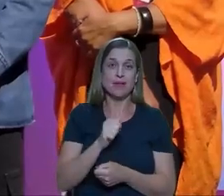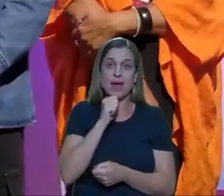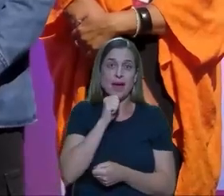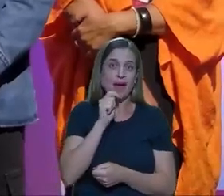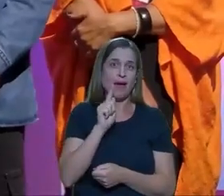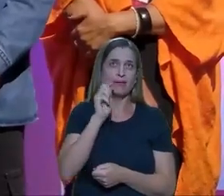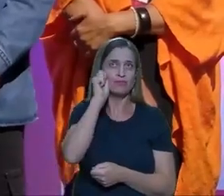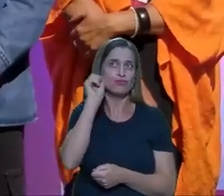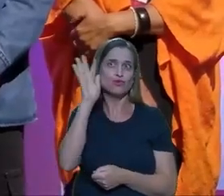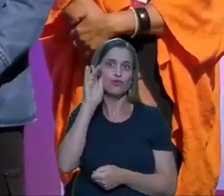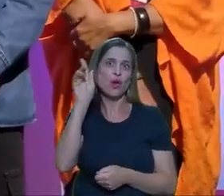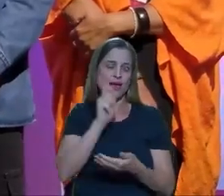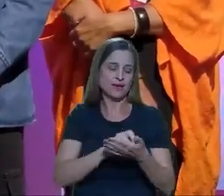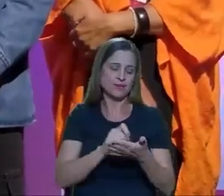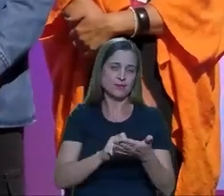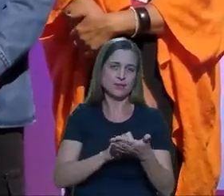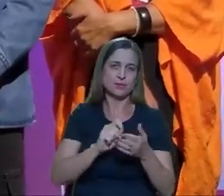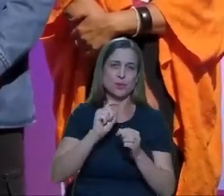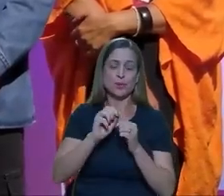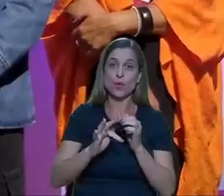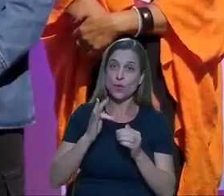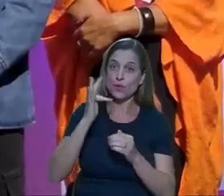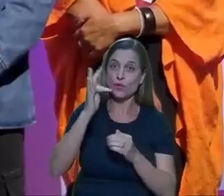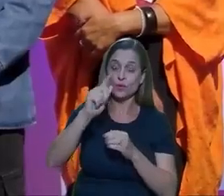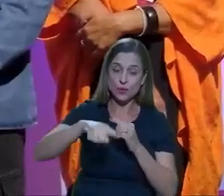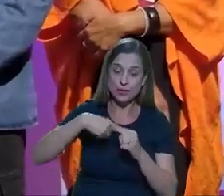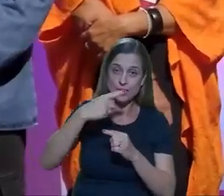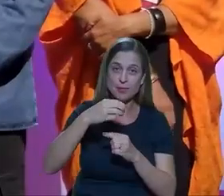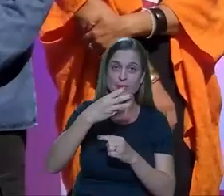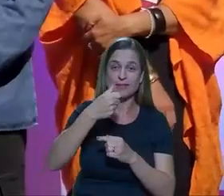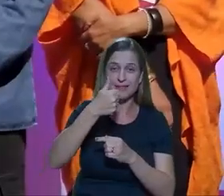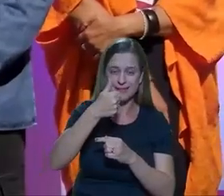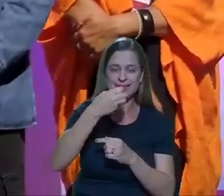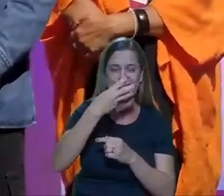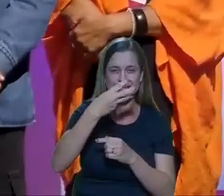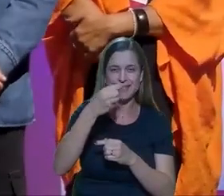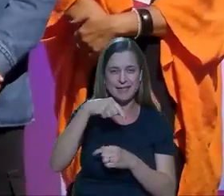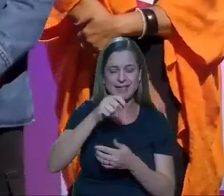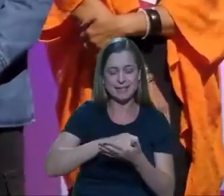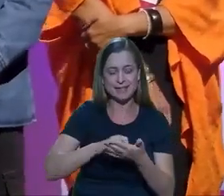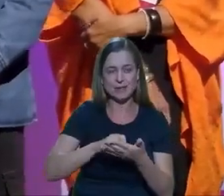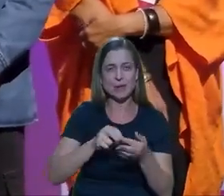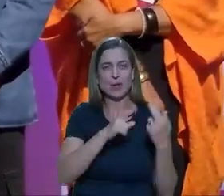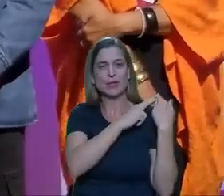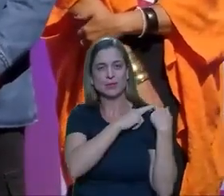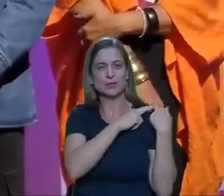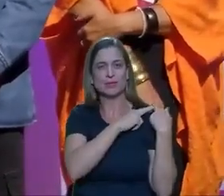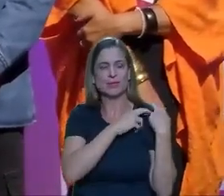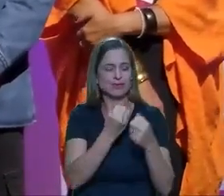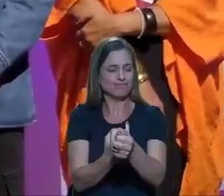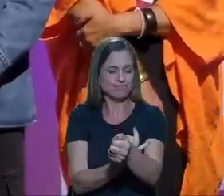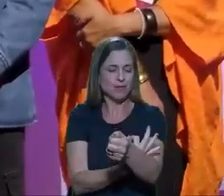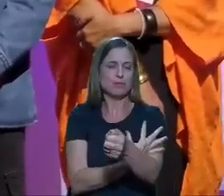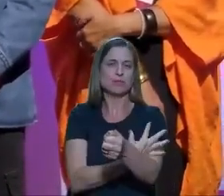escritor, e aí, de repente, 13 anos depois, eu estou aqui como curador, né? Então, é realmente bastante, para mim,